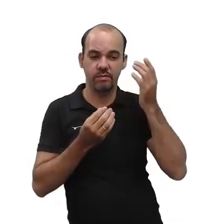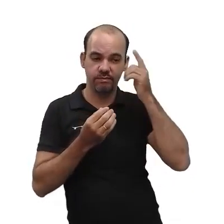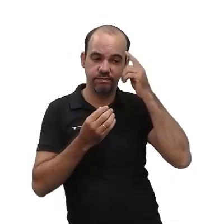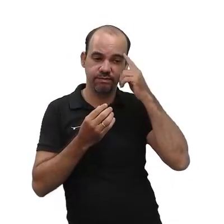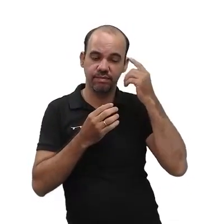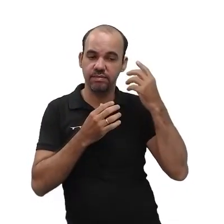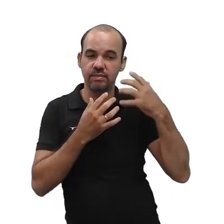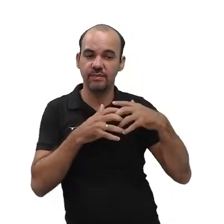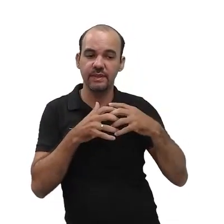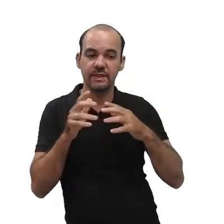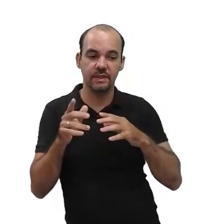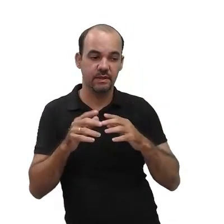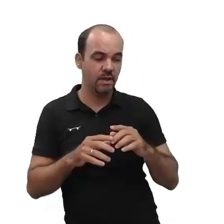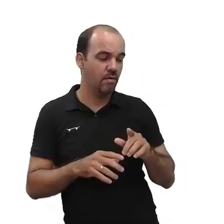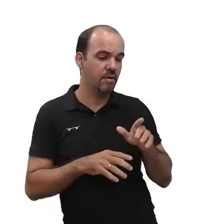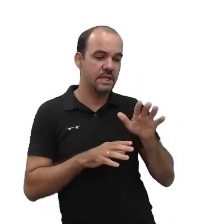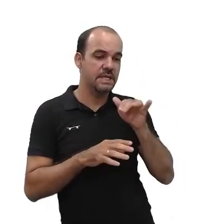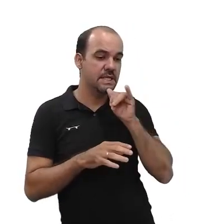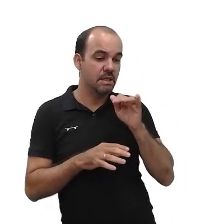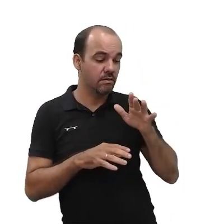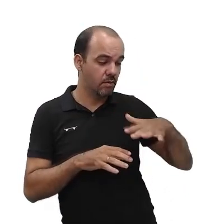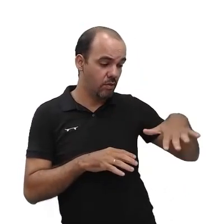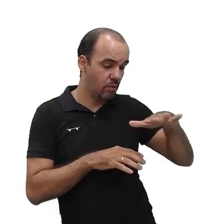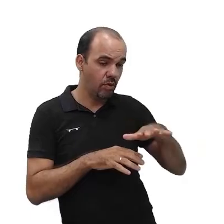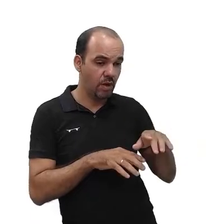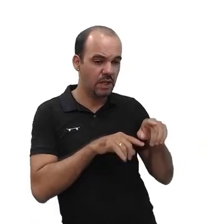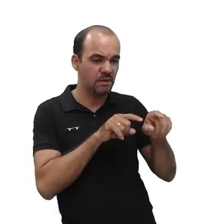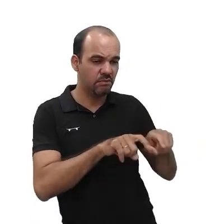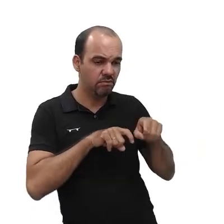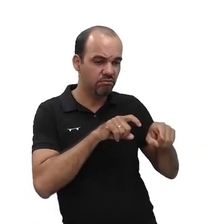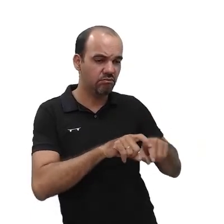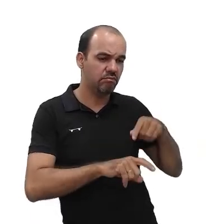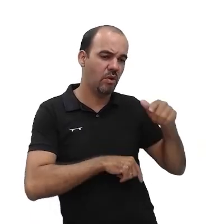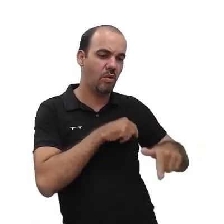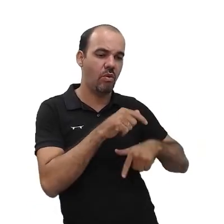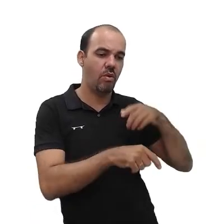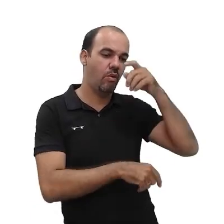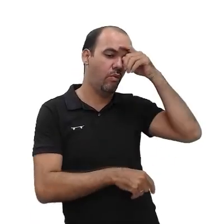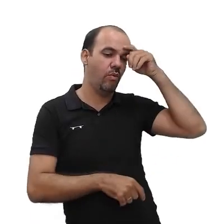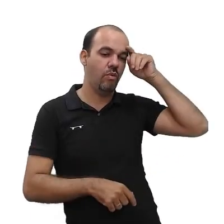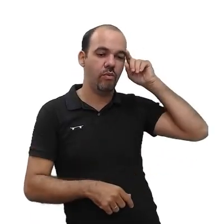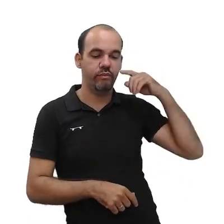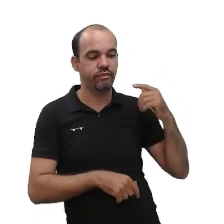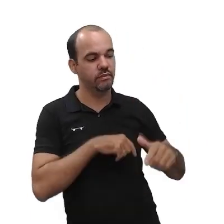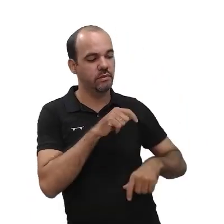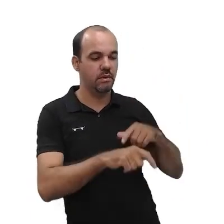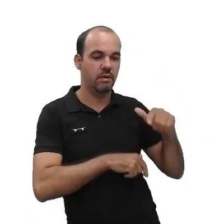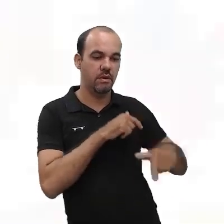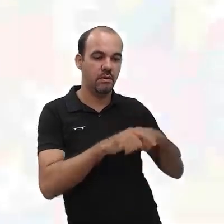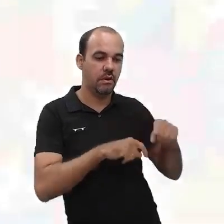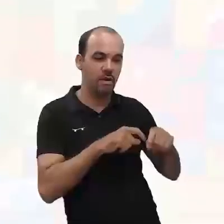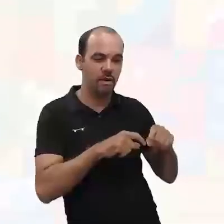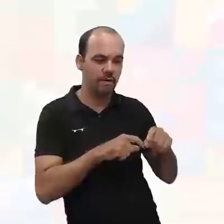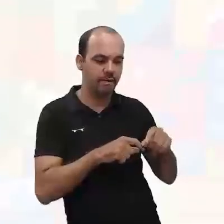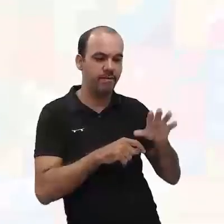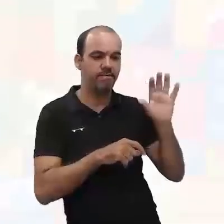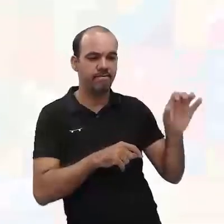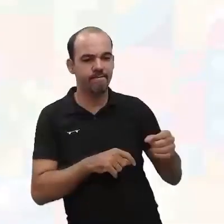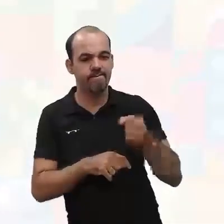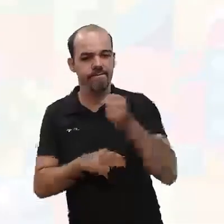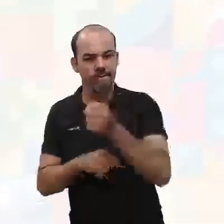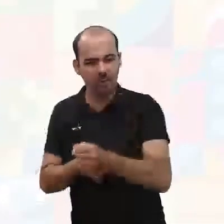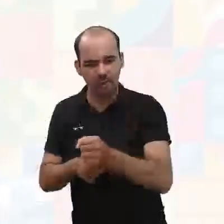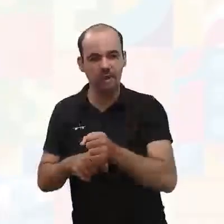aquele trabalhador que estava acostumado a enxada apenas a labuta no campo e ele trabalhar no campo das letras, trabalhar na